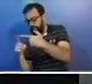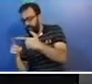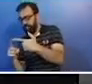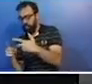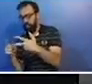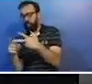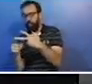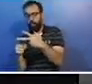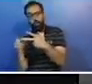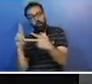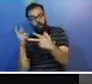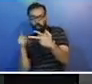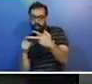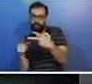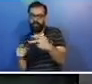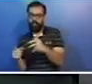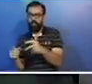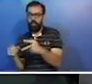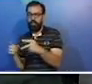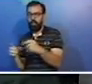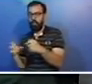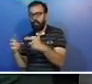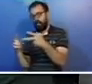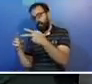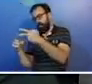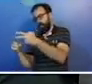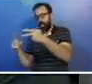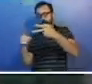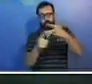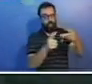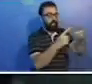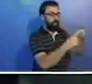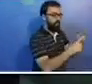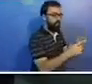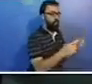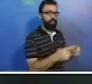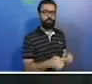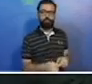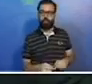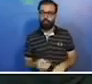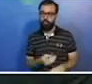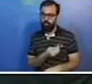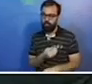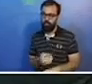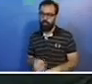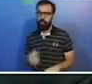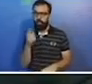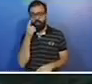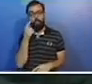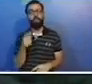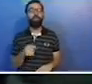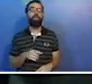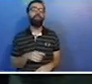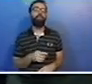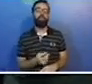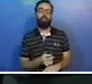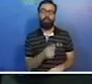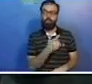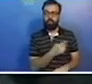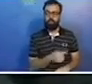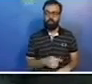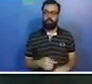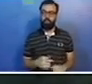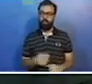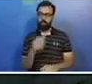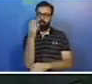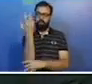elas estão se entrelaçando, parece uma teia. Vamos prestar atenção aqui na imagem? Olha lá, nosso produtor está aqui,